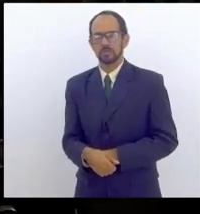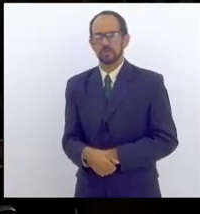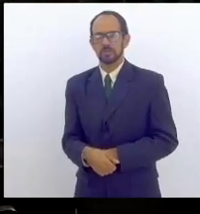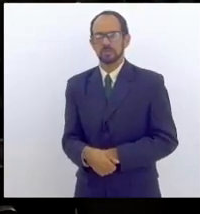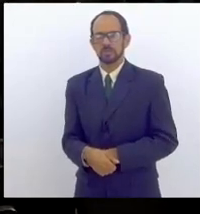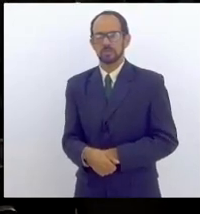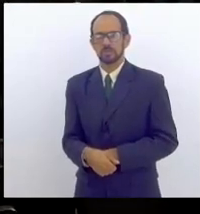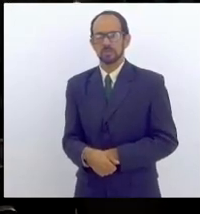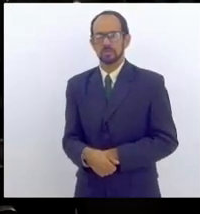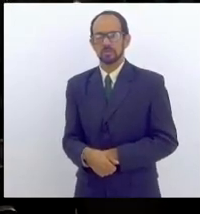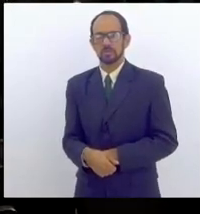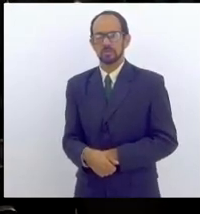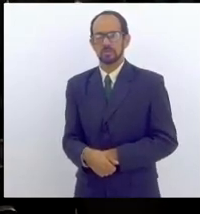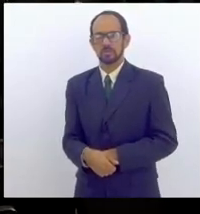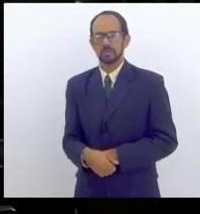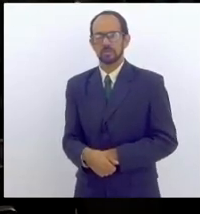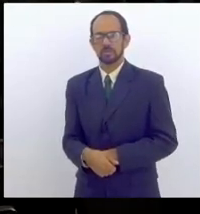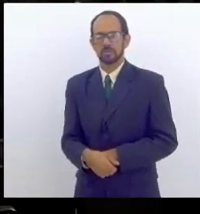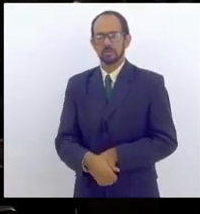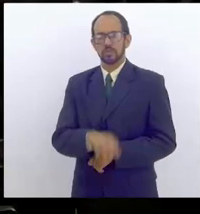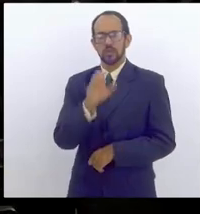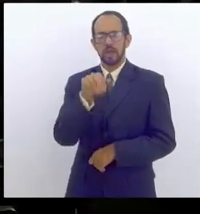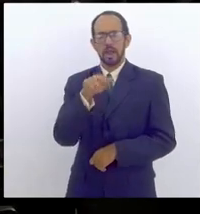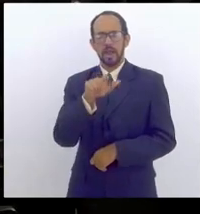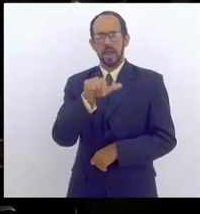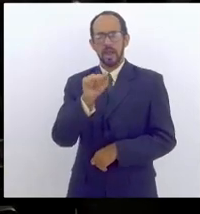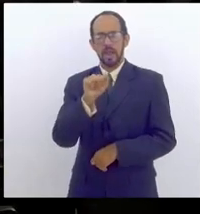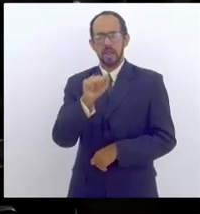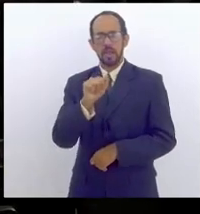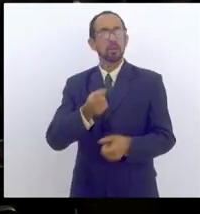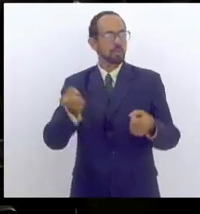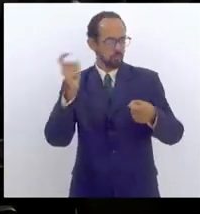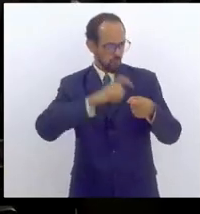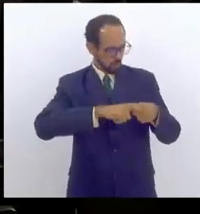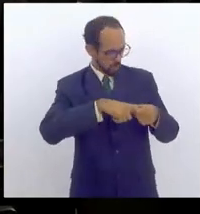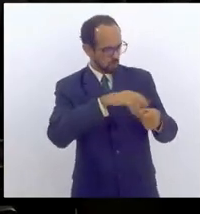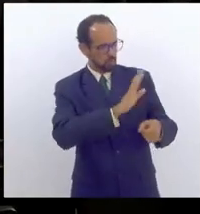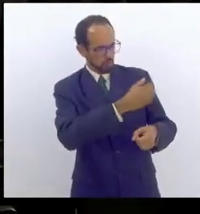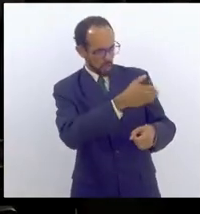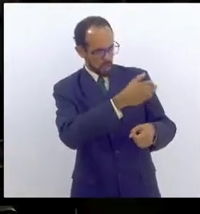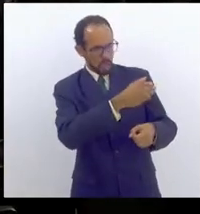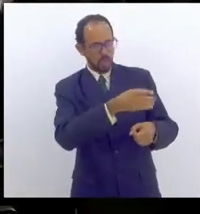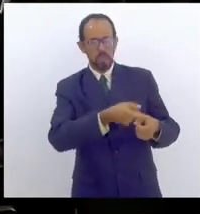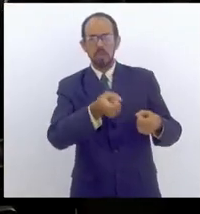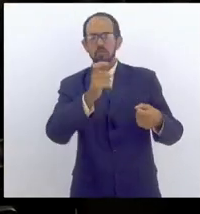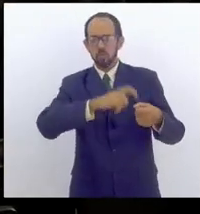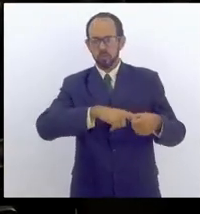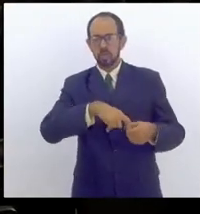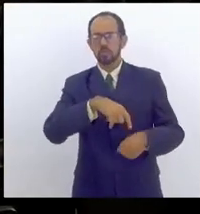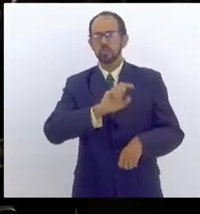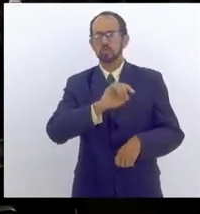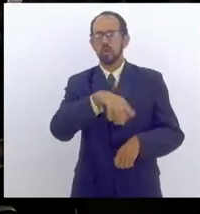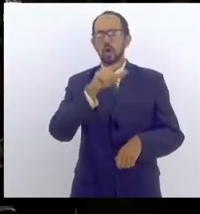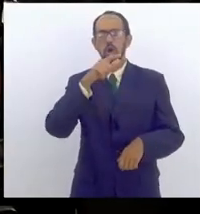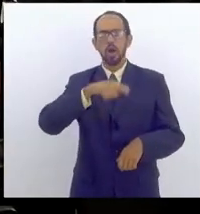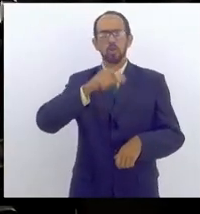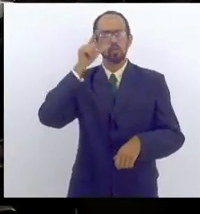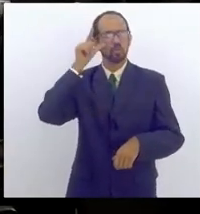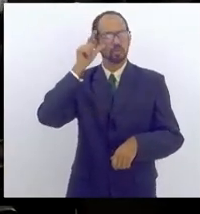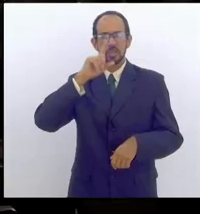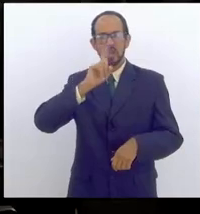Canela está voltando. Aí o Canela. Está voltando também. Canela está voltando? Só a Lucinha que não está